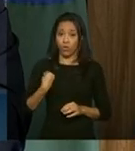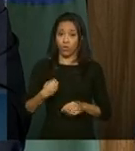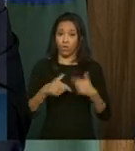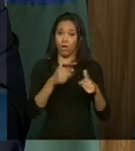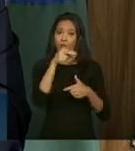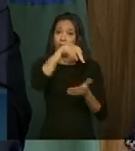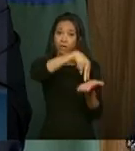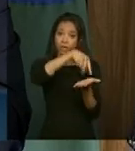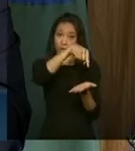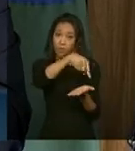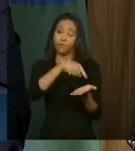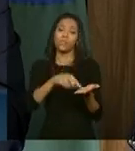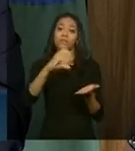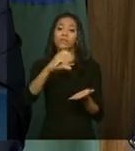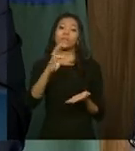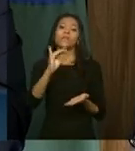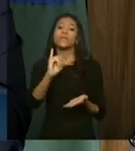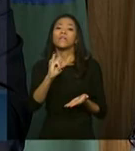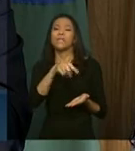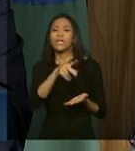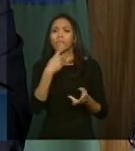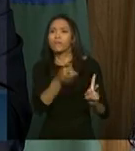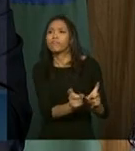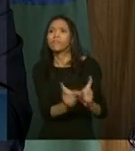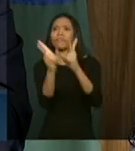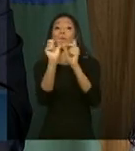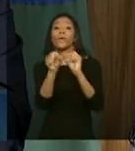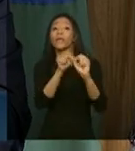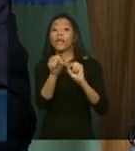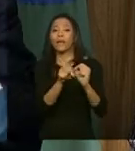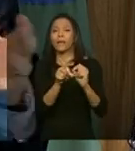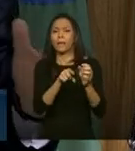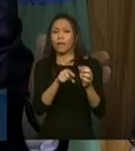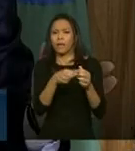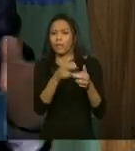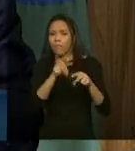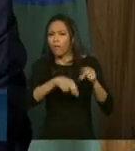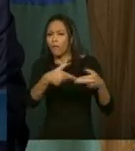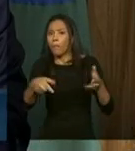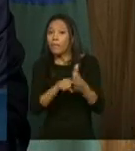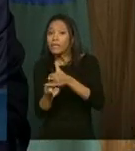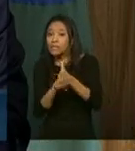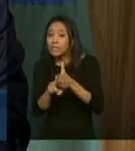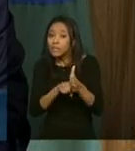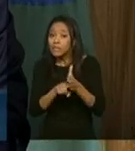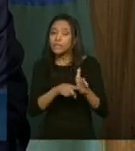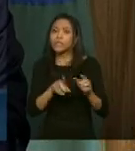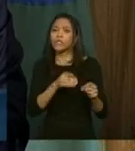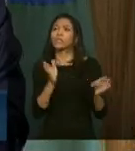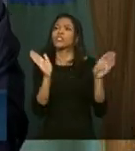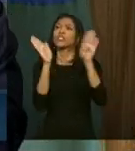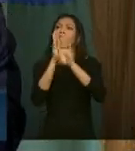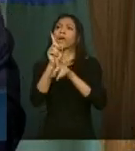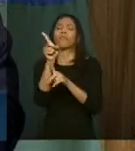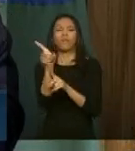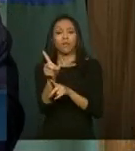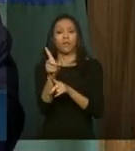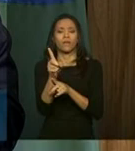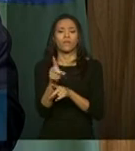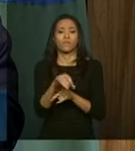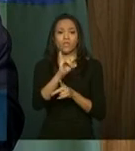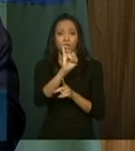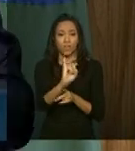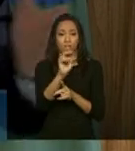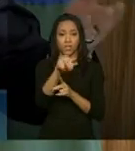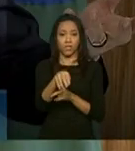da comunidade científica, que eles importam insumos para pesquisa, e às vezes a burocracia era tão grande que os insumos chegavam depois que a